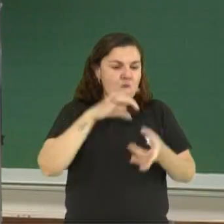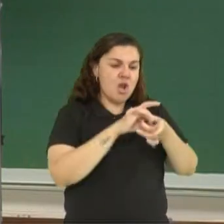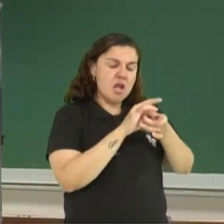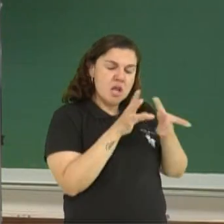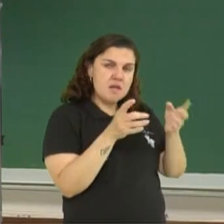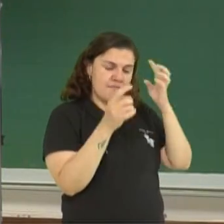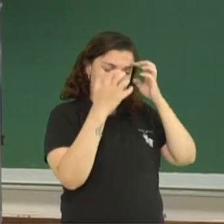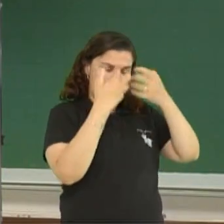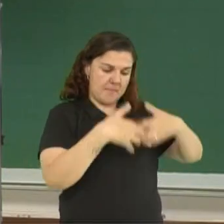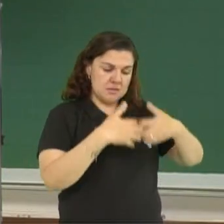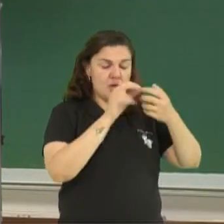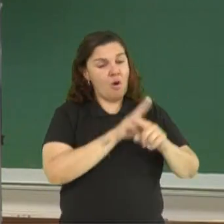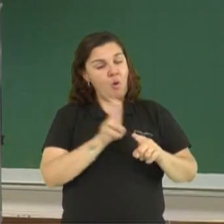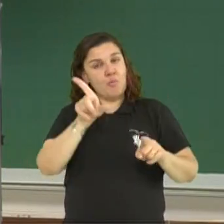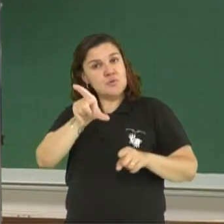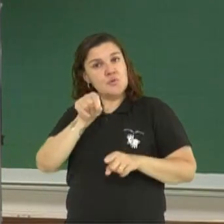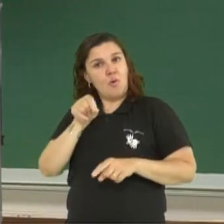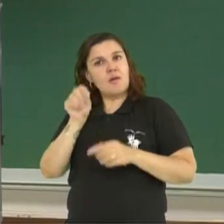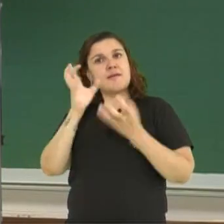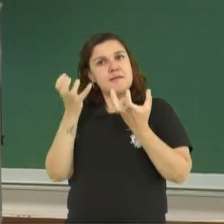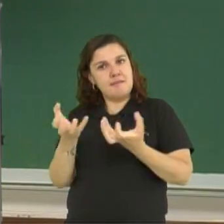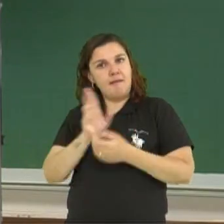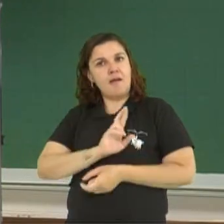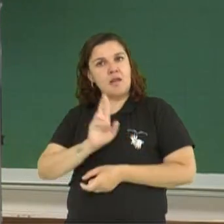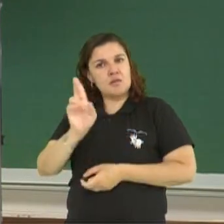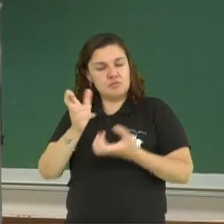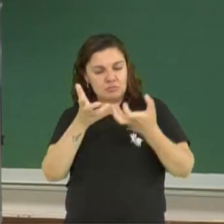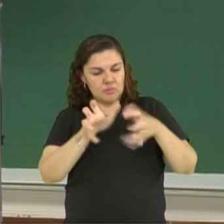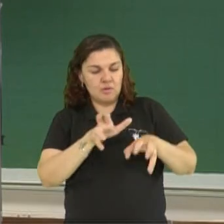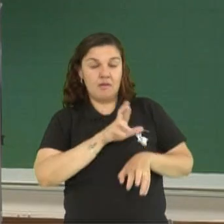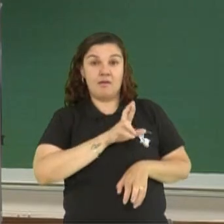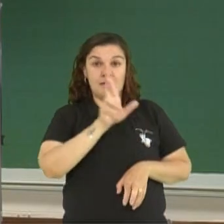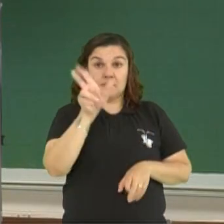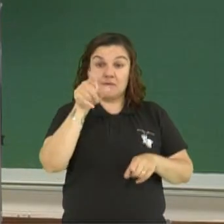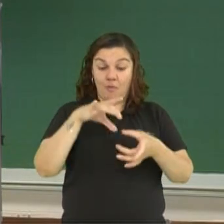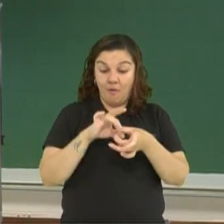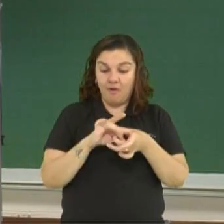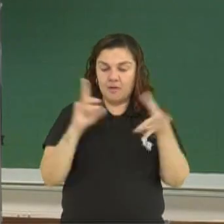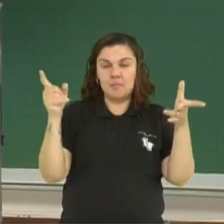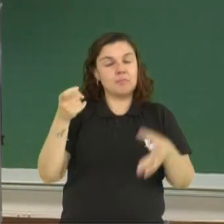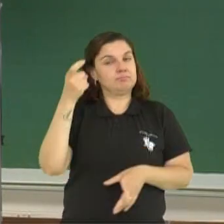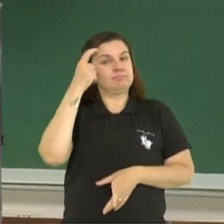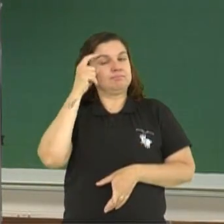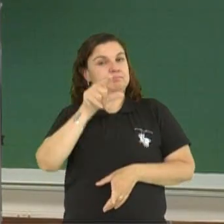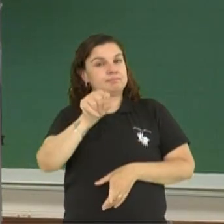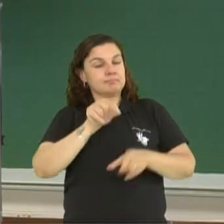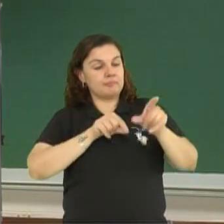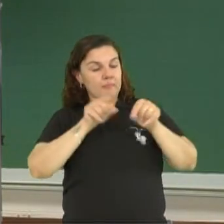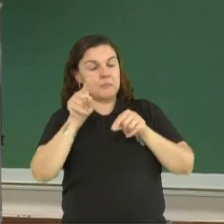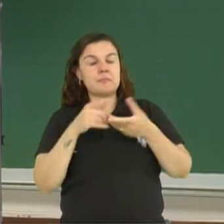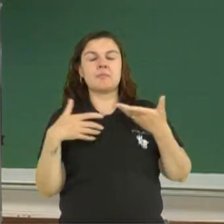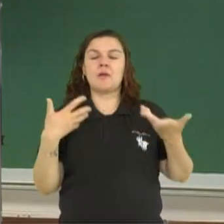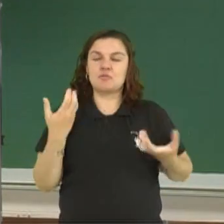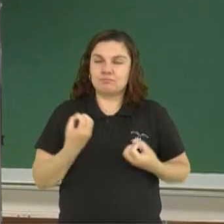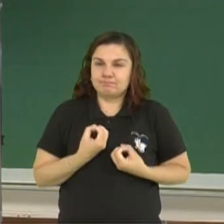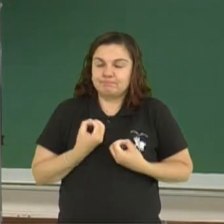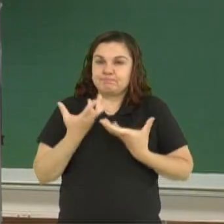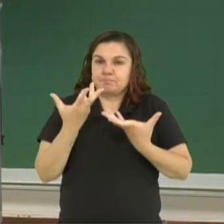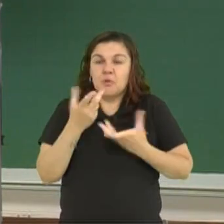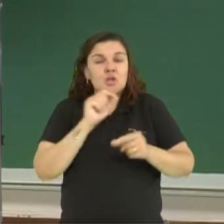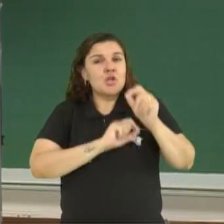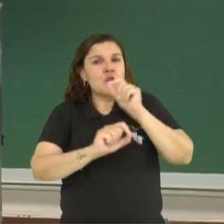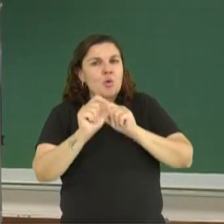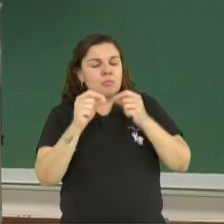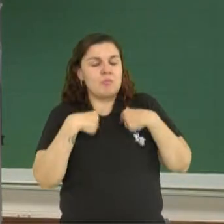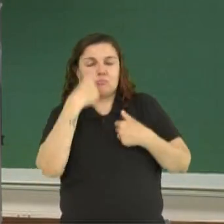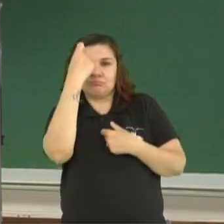opção de ser religioso ou não, depende dele. Então, nós temos aí a liberdade do raciocínio, a liberdade da sua expressão, da forma que